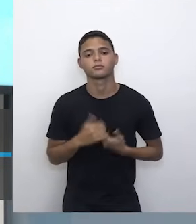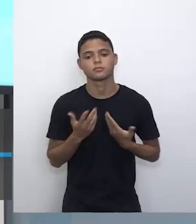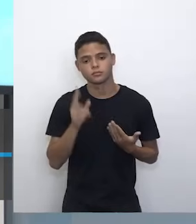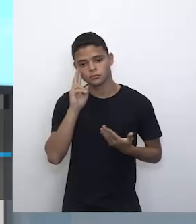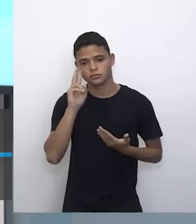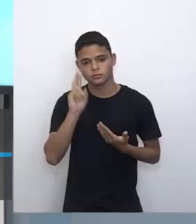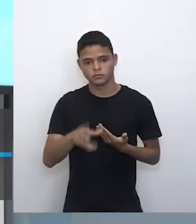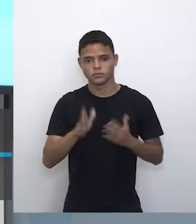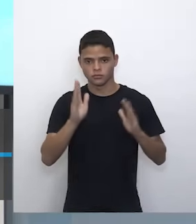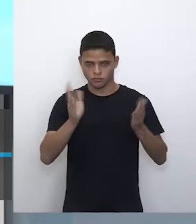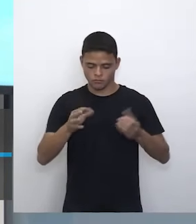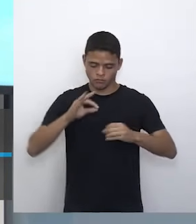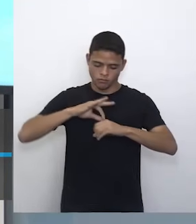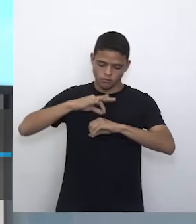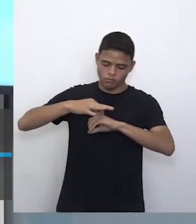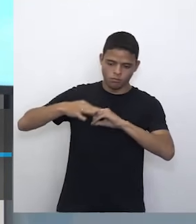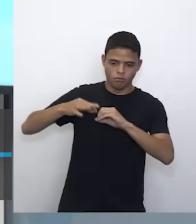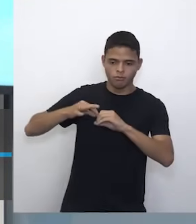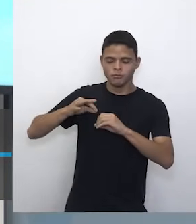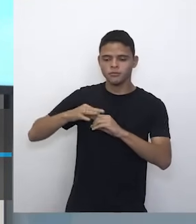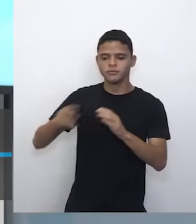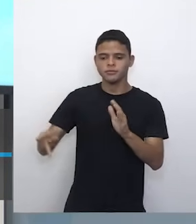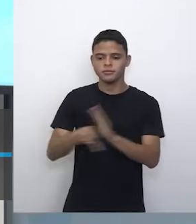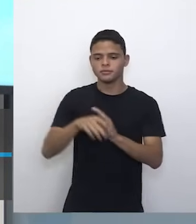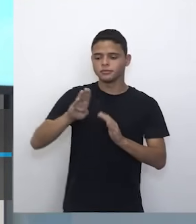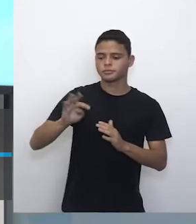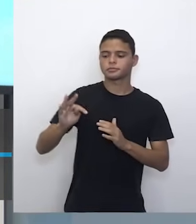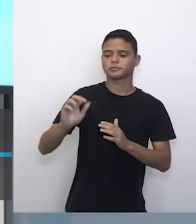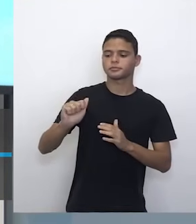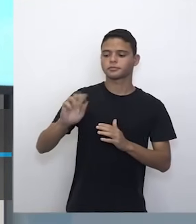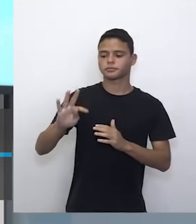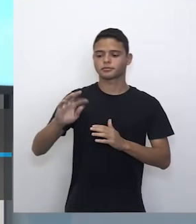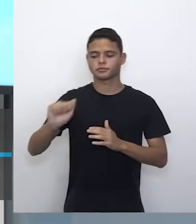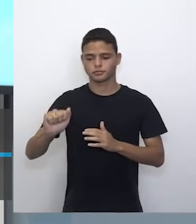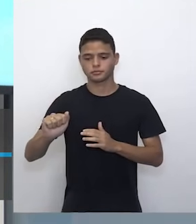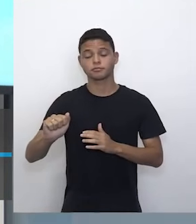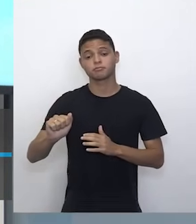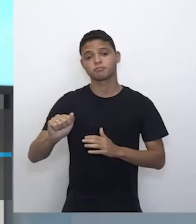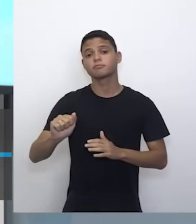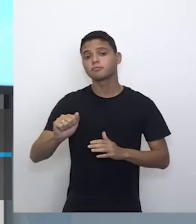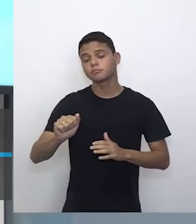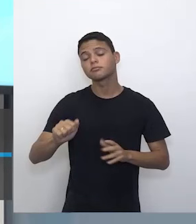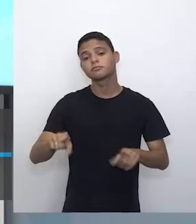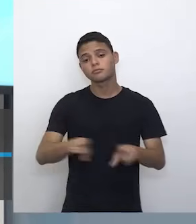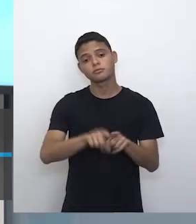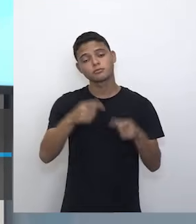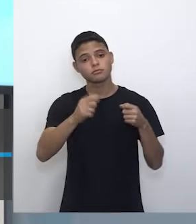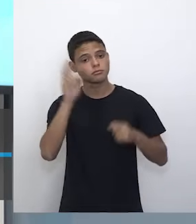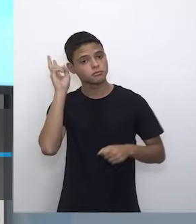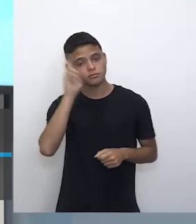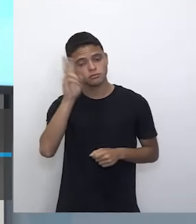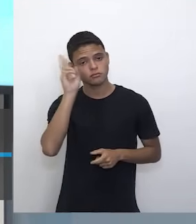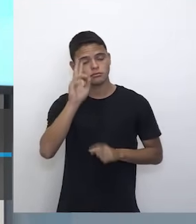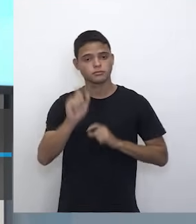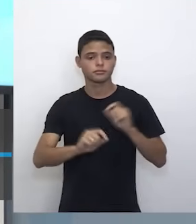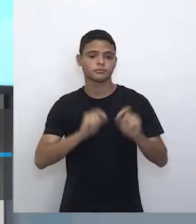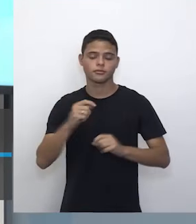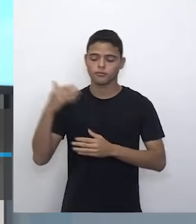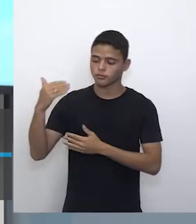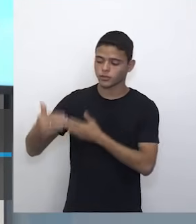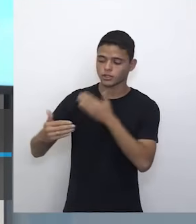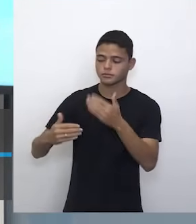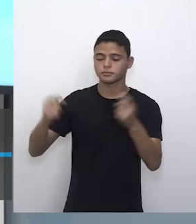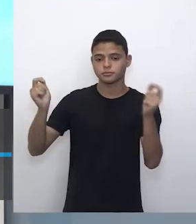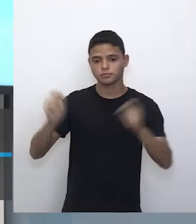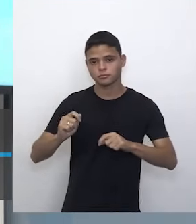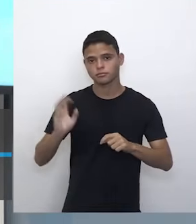a fragmentação na batata, né? E você tem que lembrar que esse processo pode